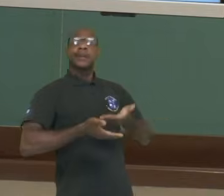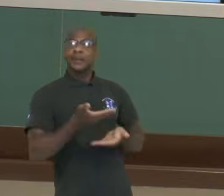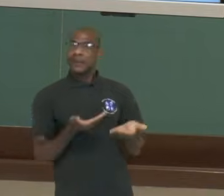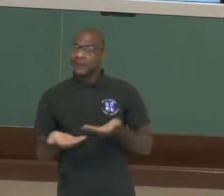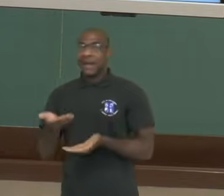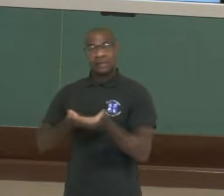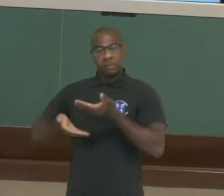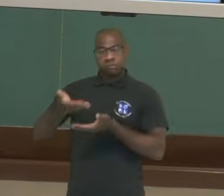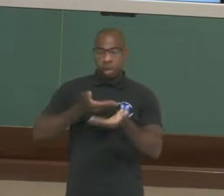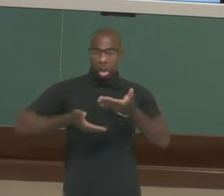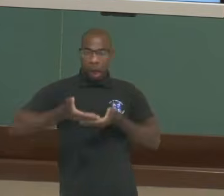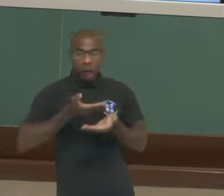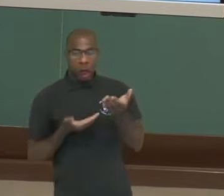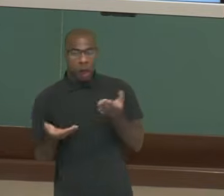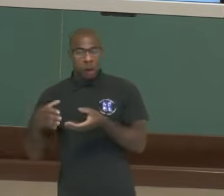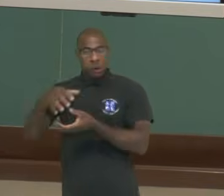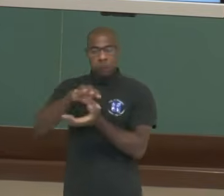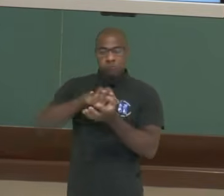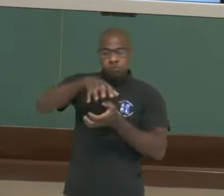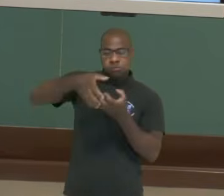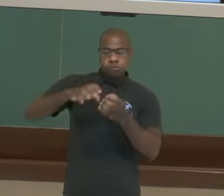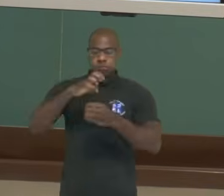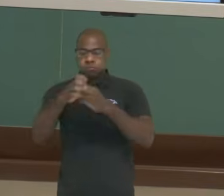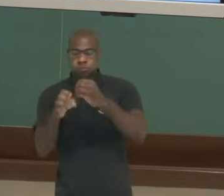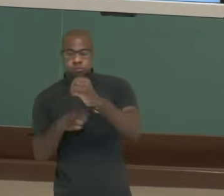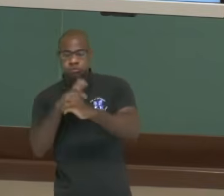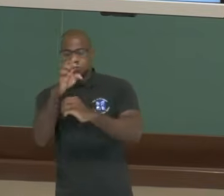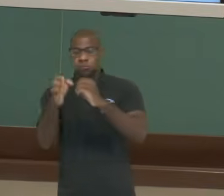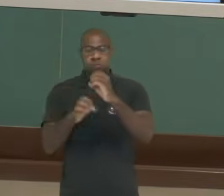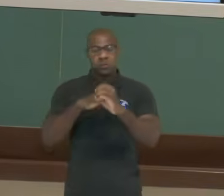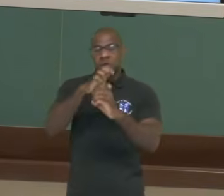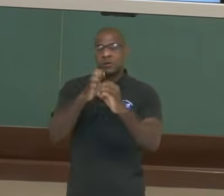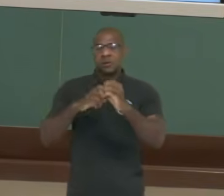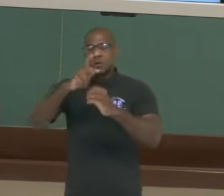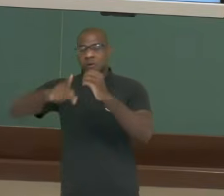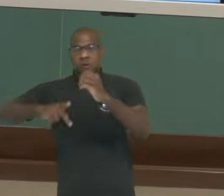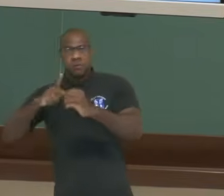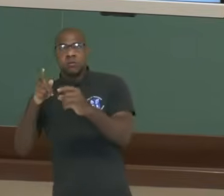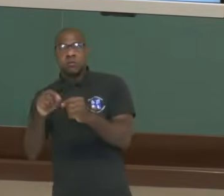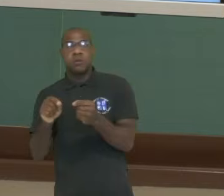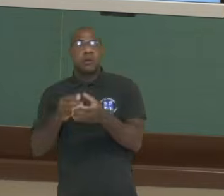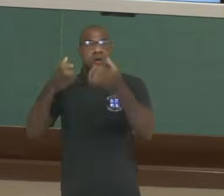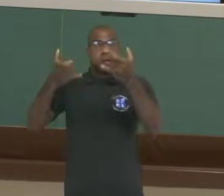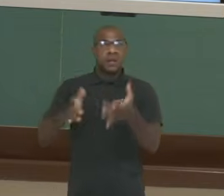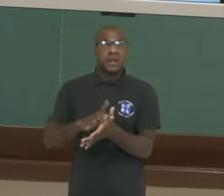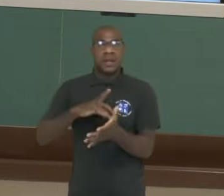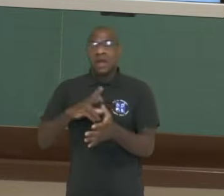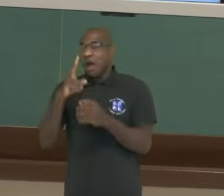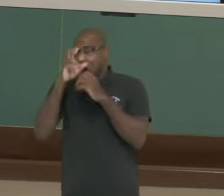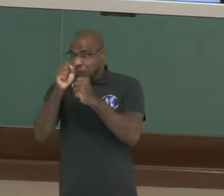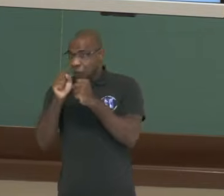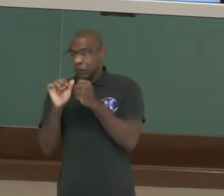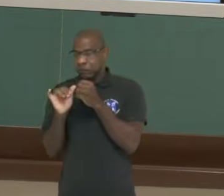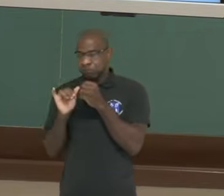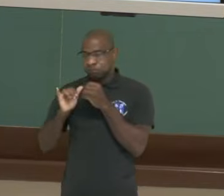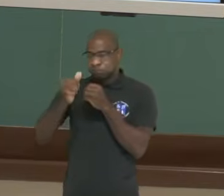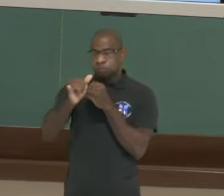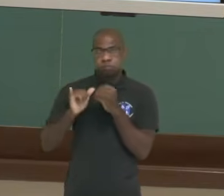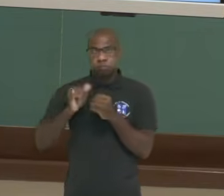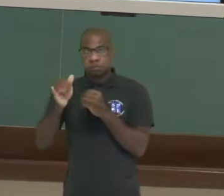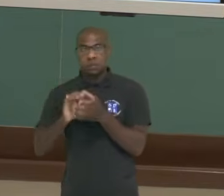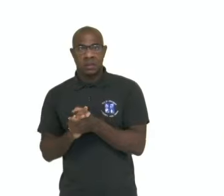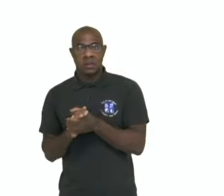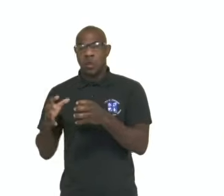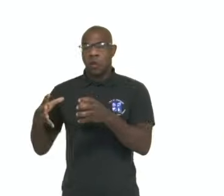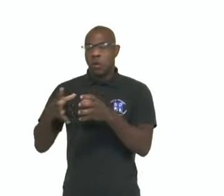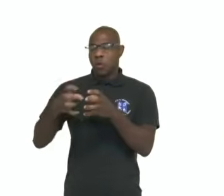interação, interagindo ali, né, entre cargas elétricas é descrita por uma força elétrica. A repulsão, olha aqui, ó,